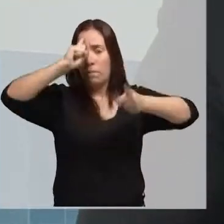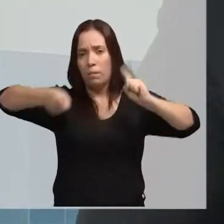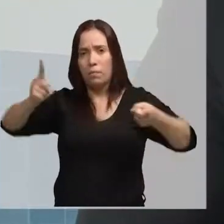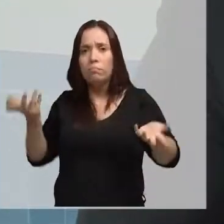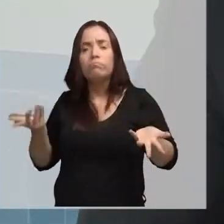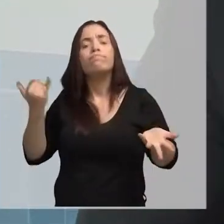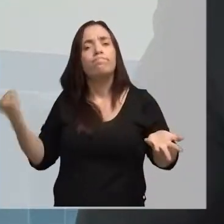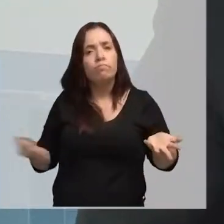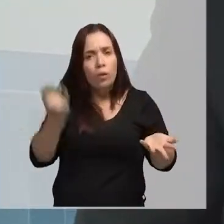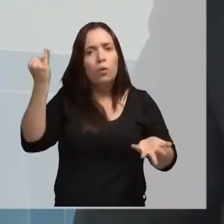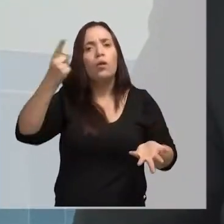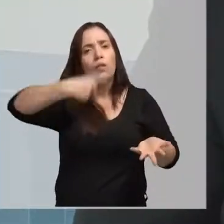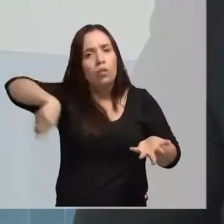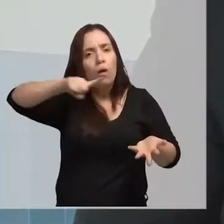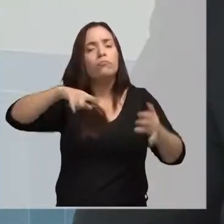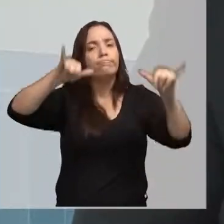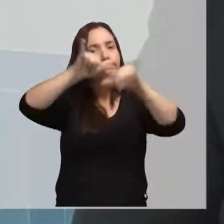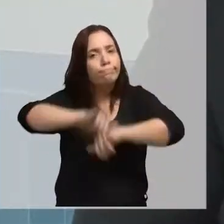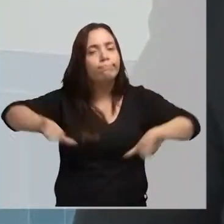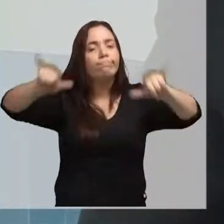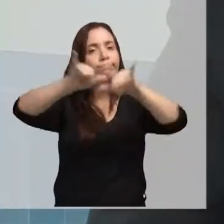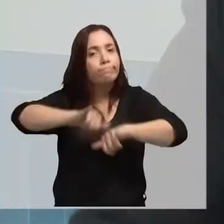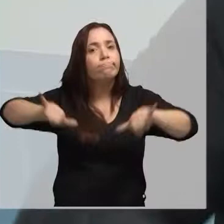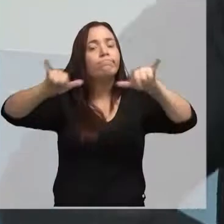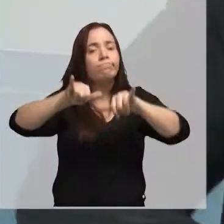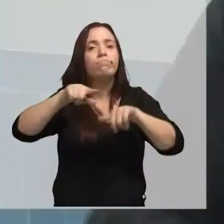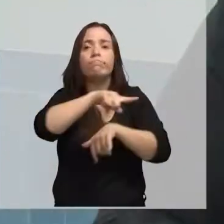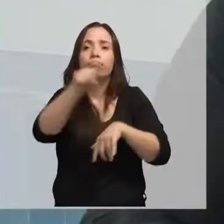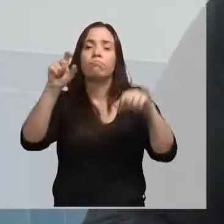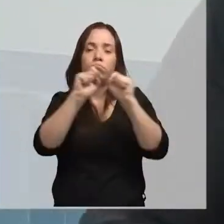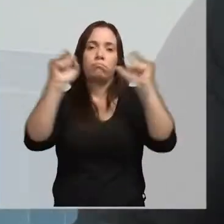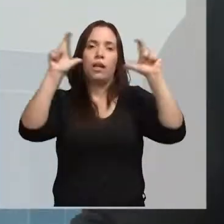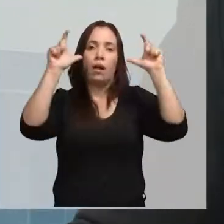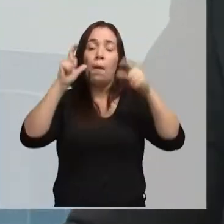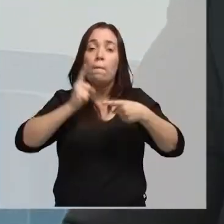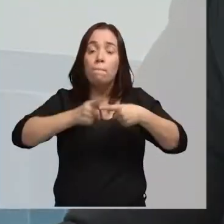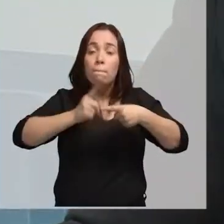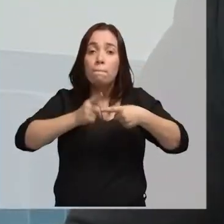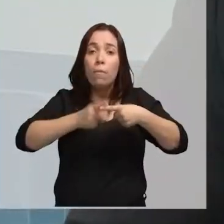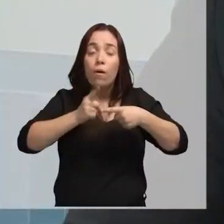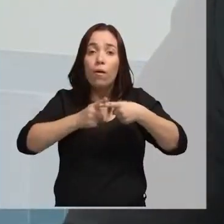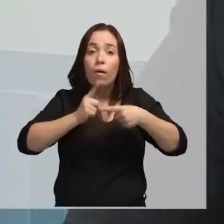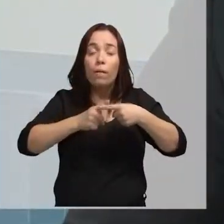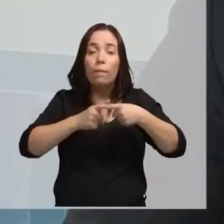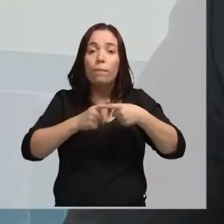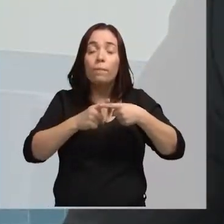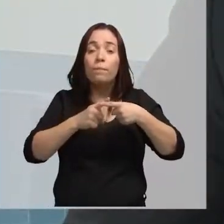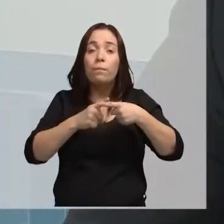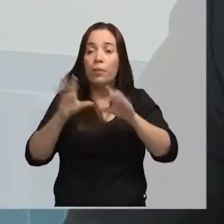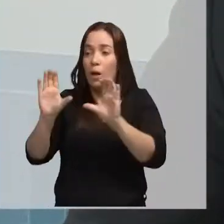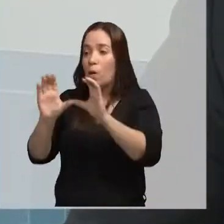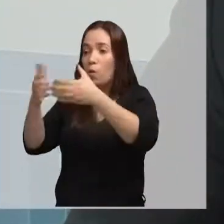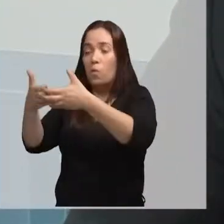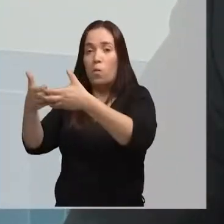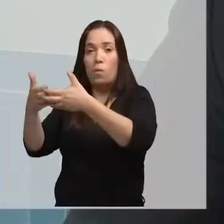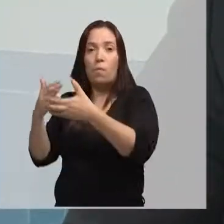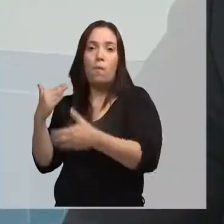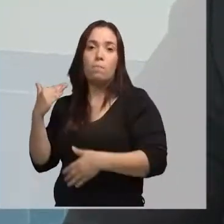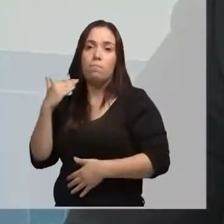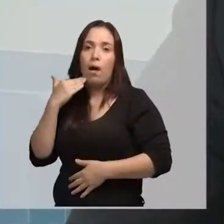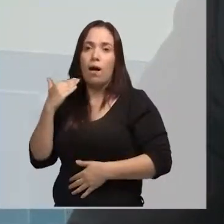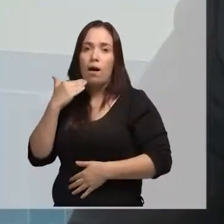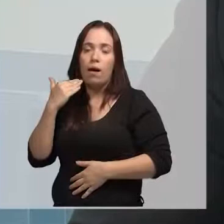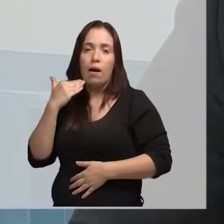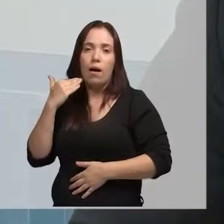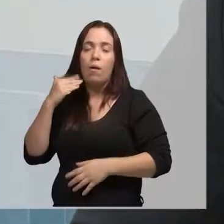isso, porque... Frisar principalmente. Né? Frisar principalmente, porque nós somos espoliados pelo sistema financeiro nacional. E